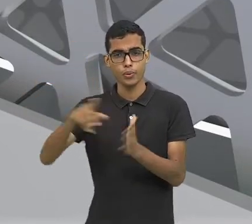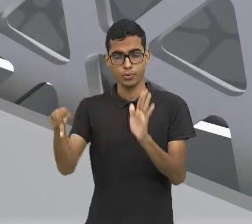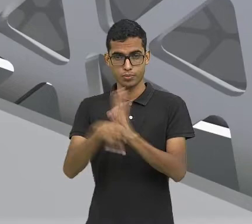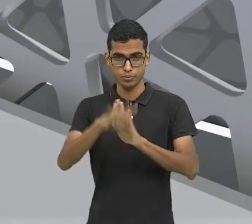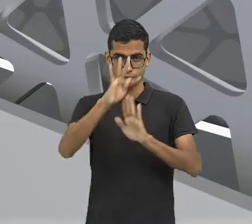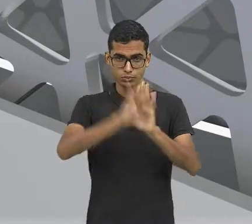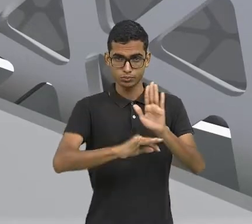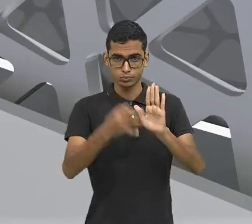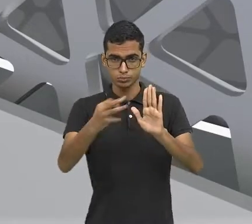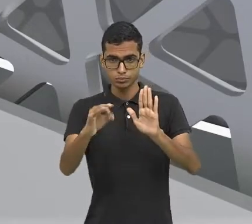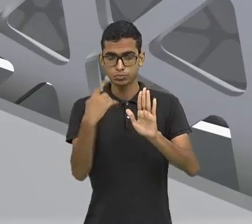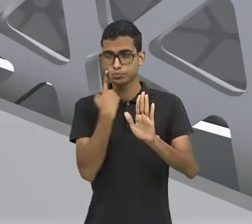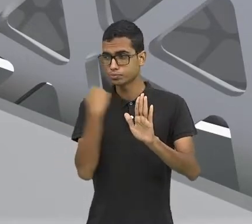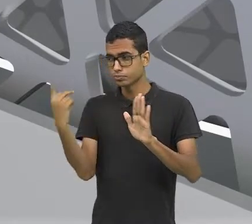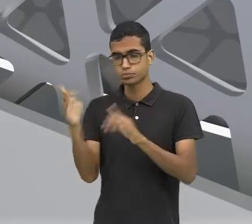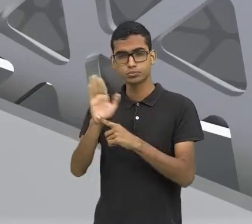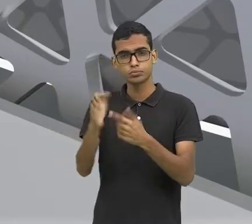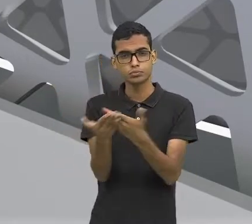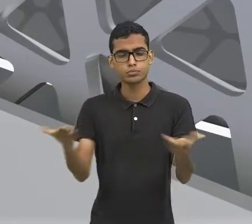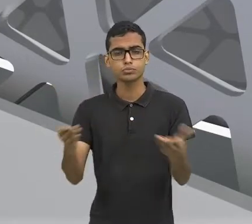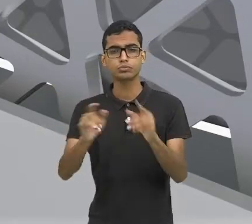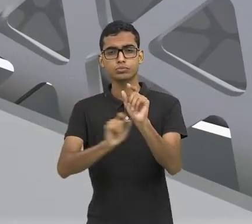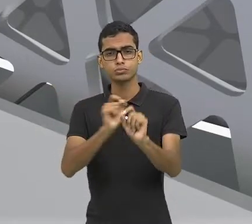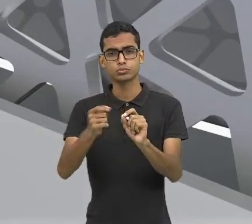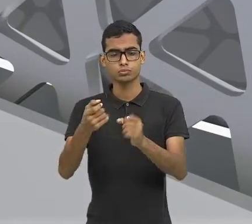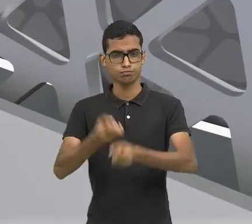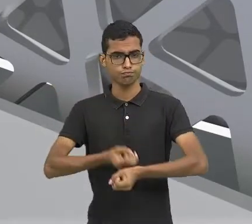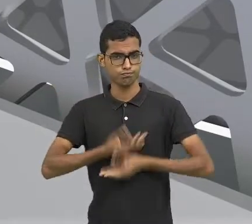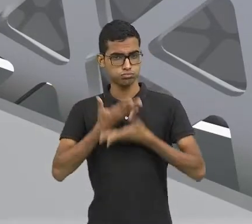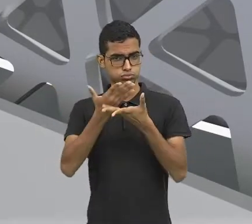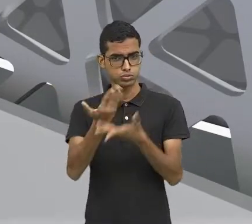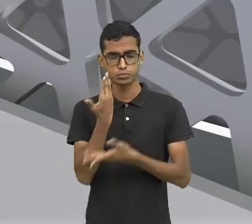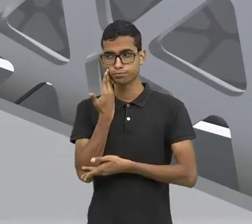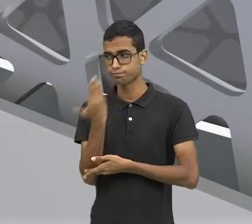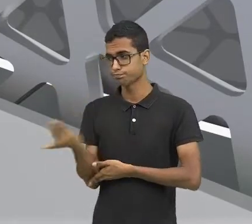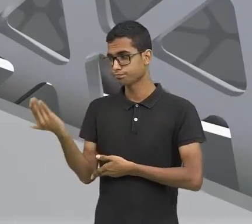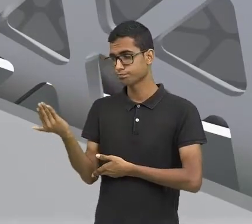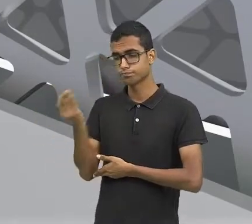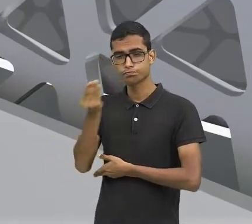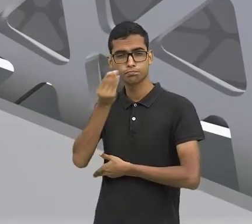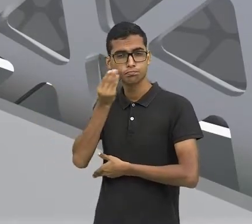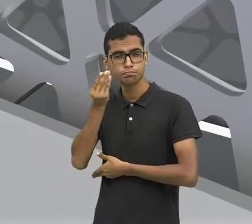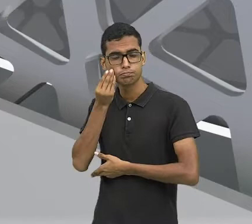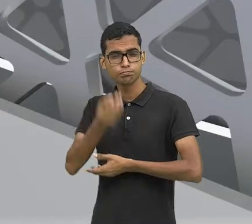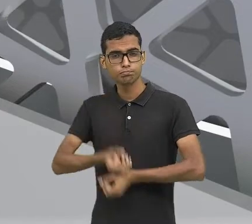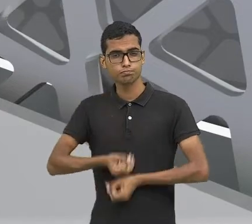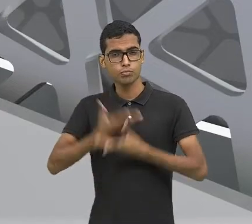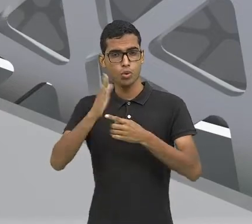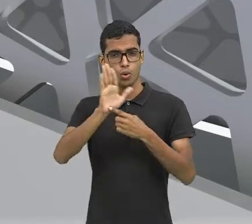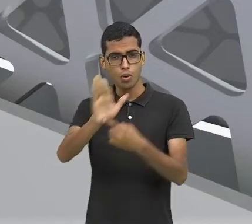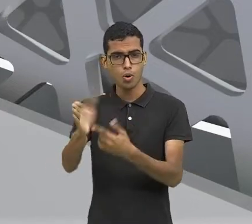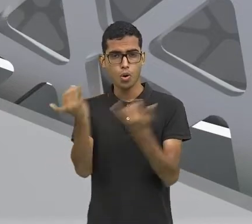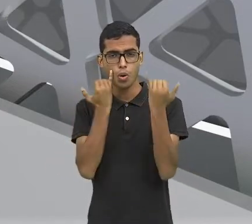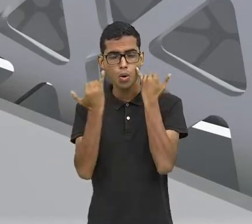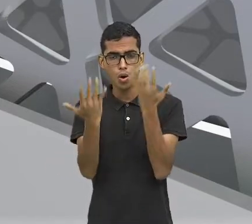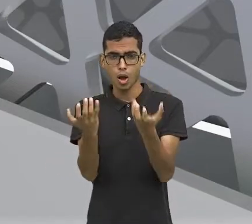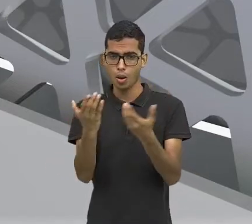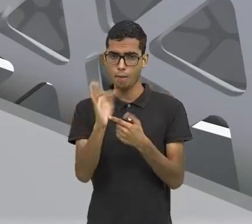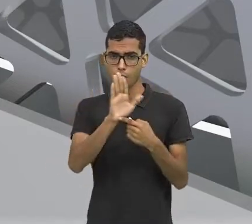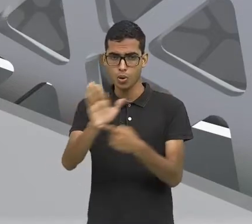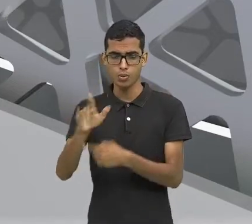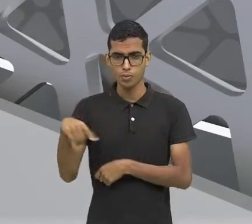texto. Então, trouxe para vocês um poema. Observem o poema na mensagem que ele quer transmitir para a gente,